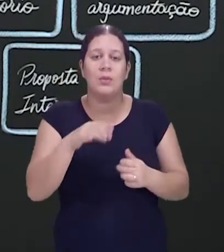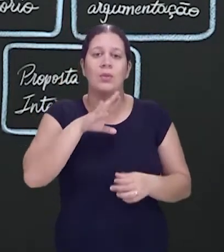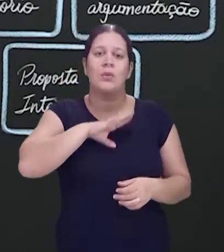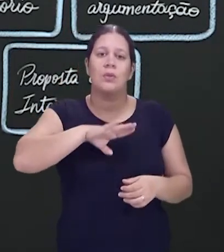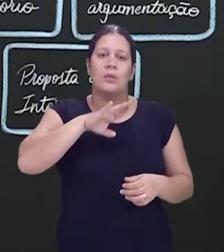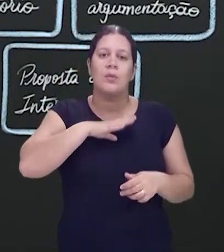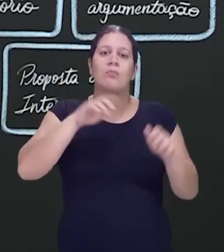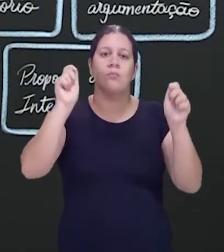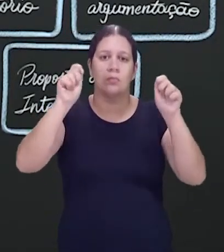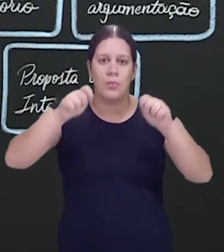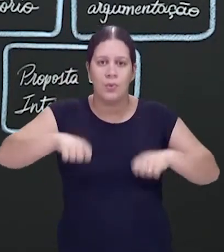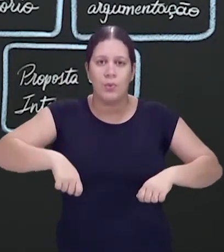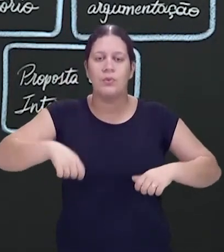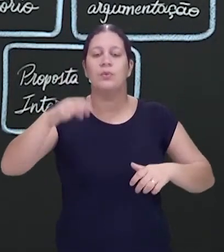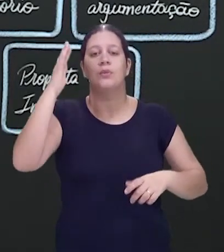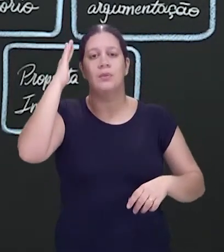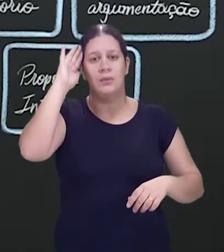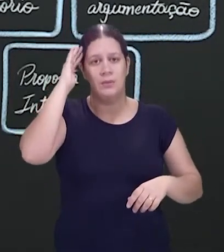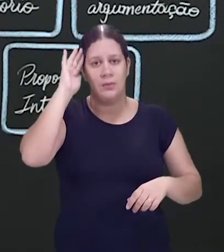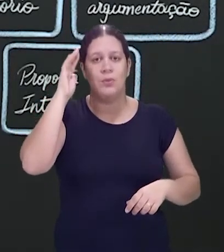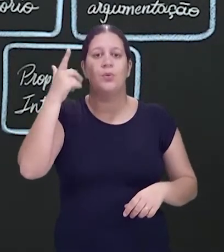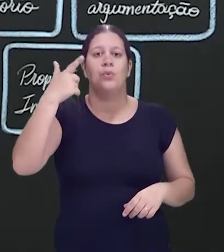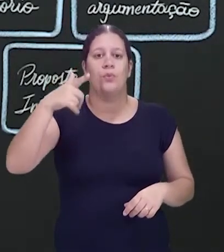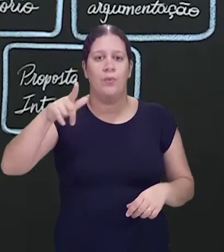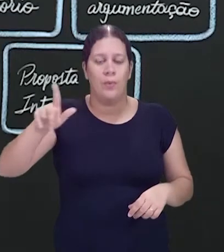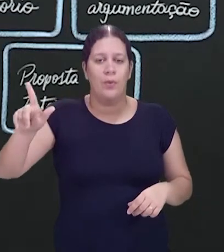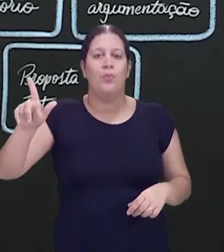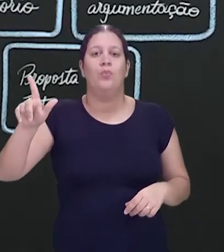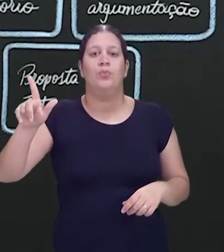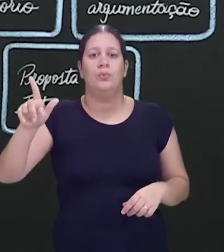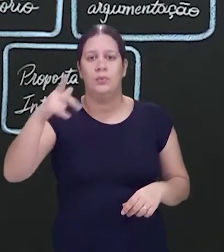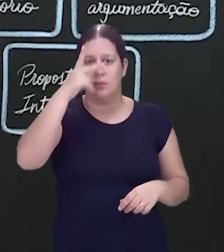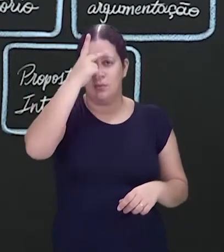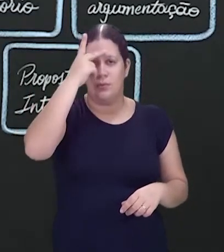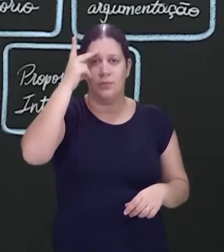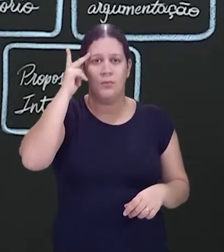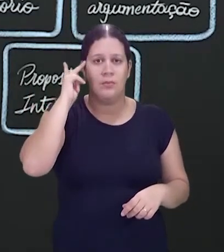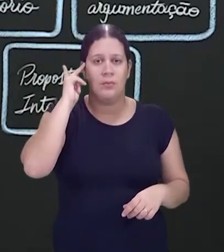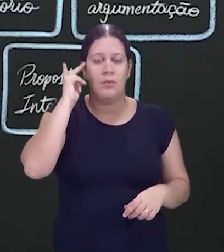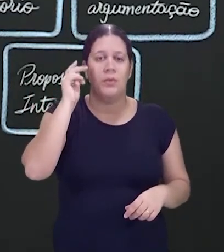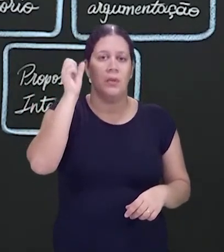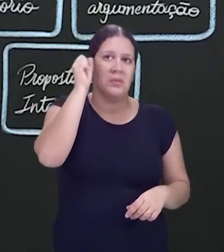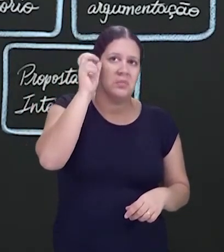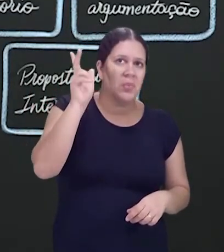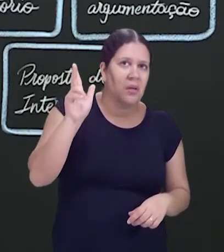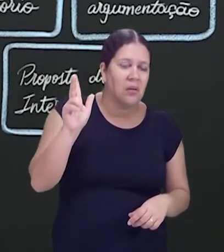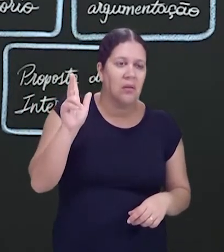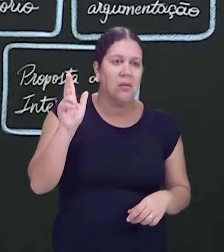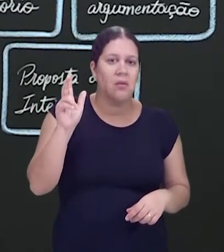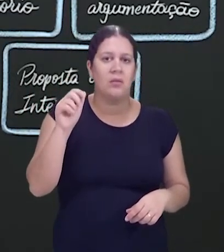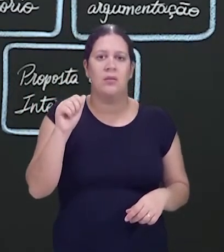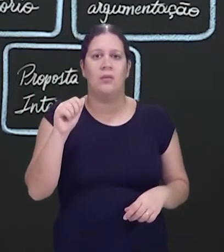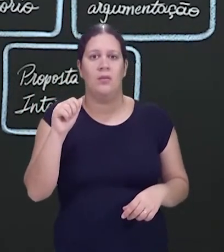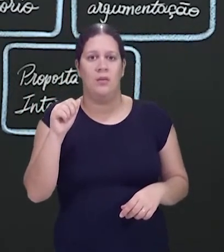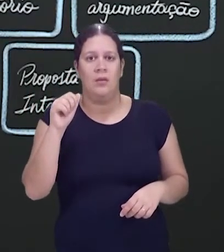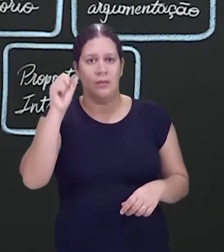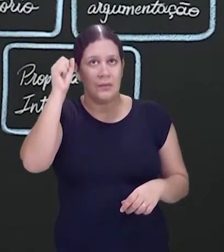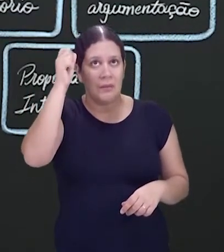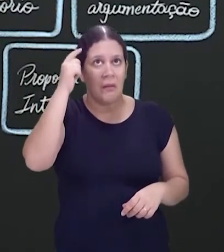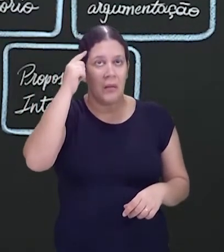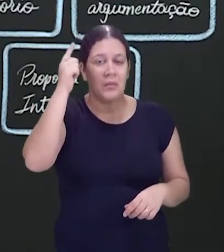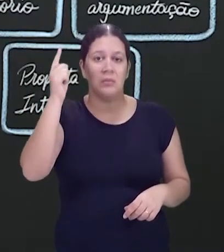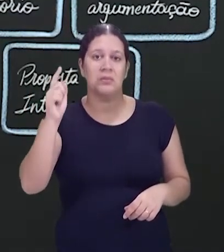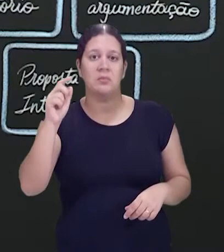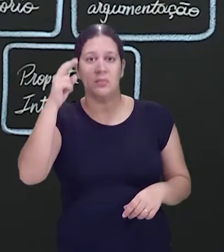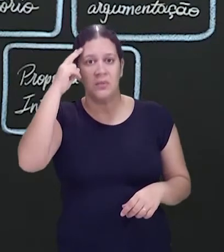um português que possa ser compreendido pelo outro e não, de alguma forma, despertar qualquer tipo de estranhamento. É importante que você escreva de